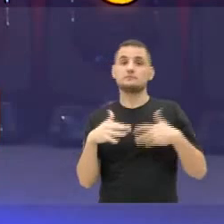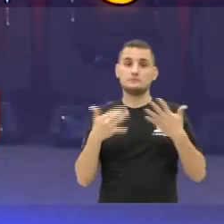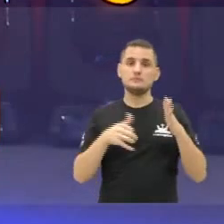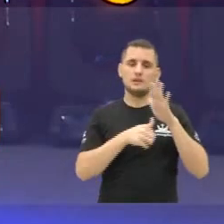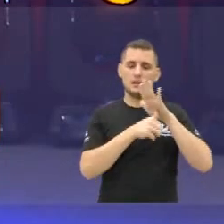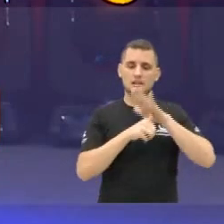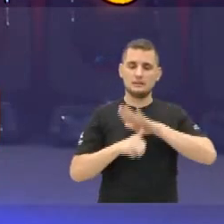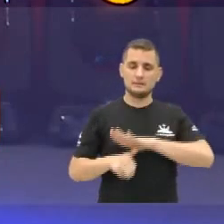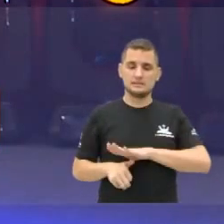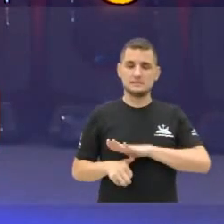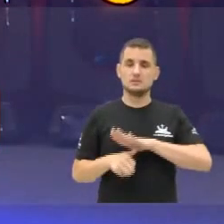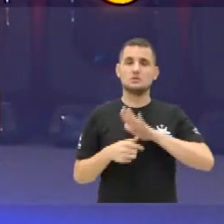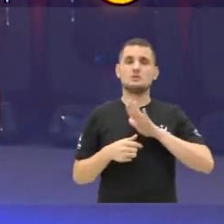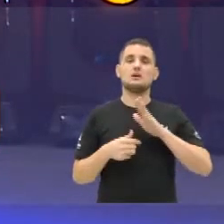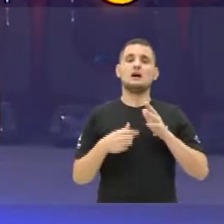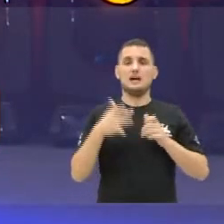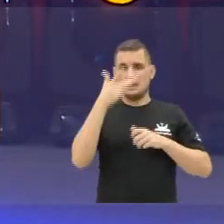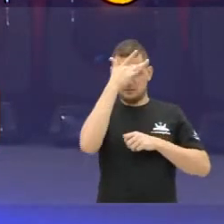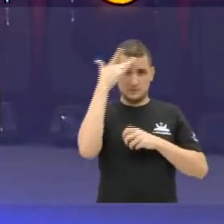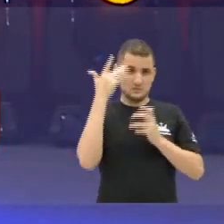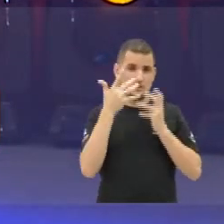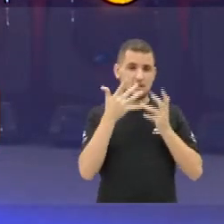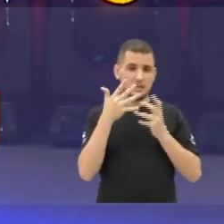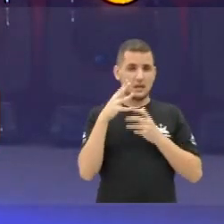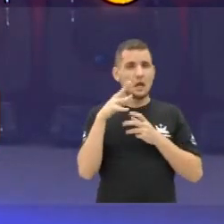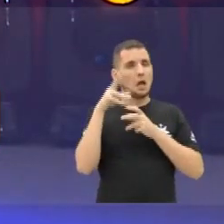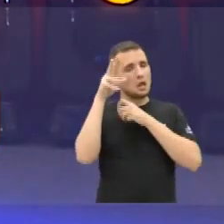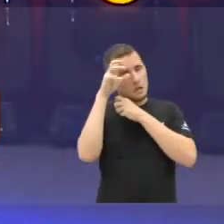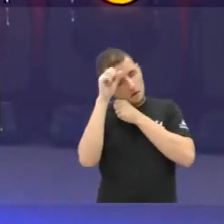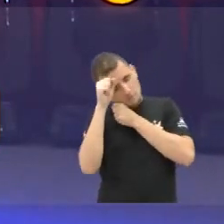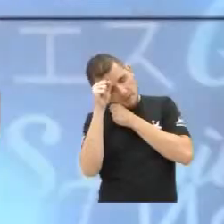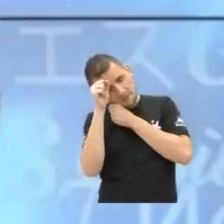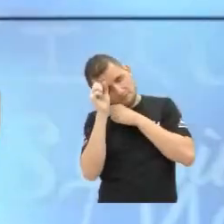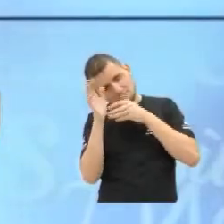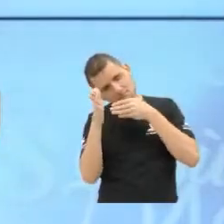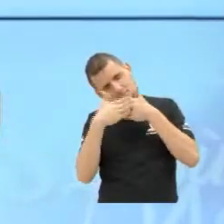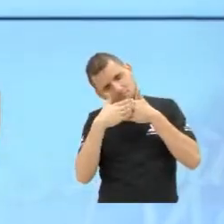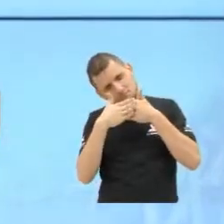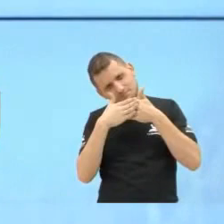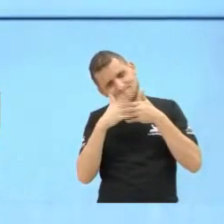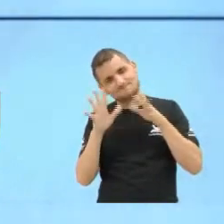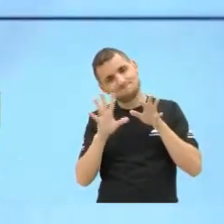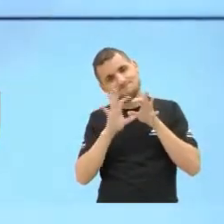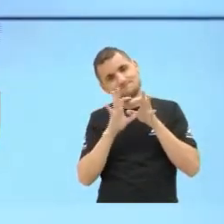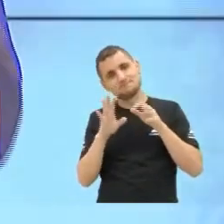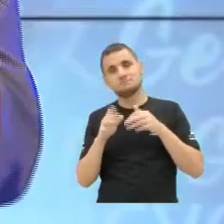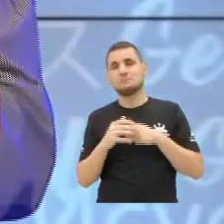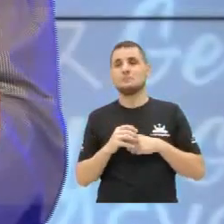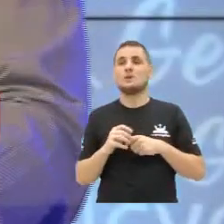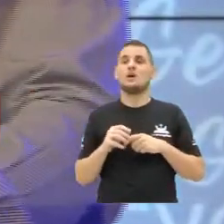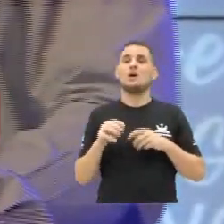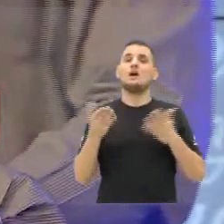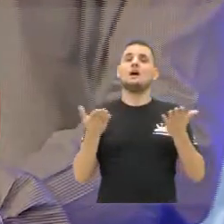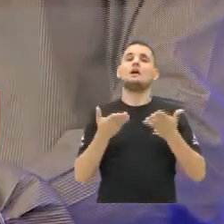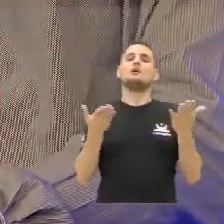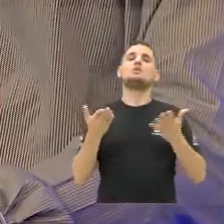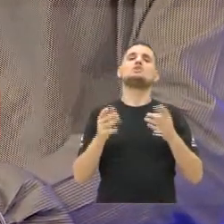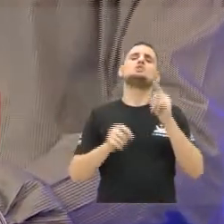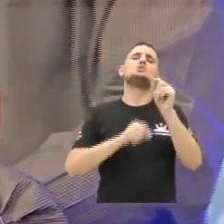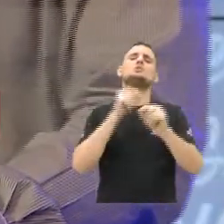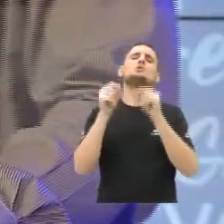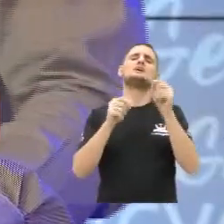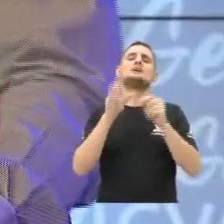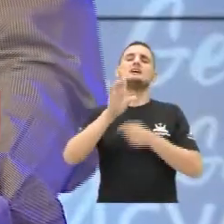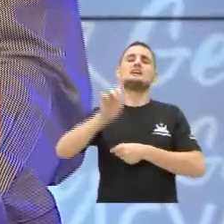a querer ficar dormindo, a se trancar, a se fechar. E qual hoje é o remédio que